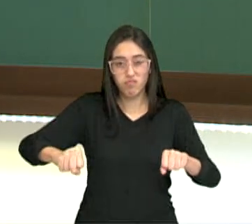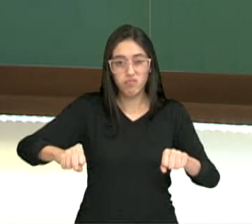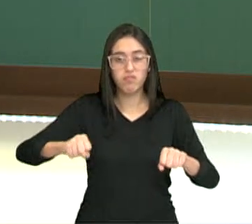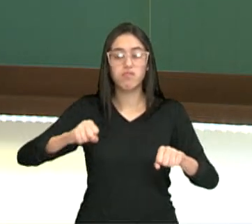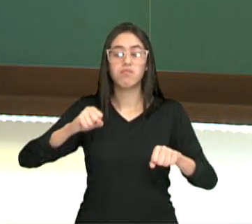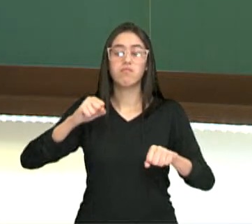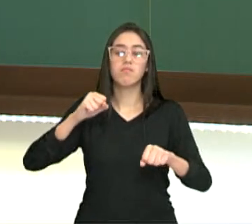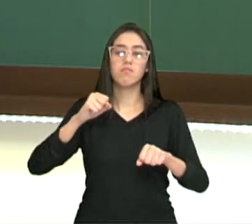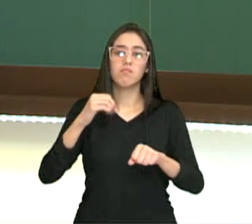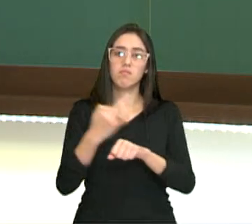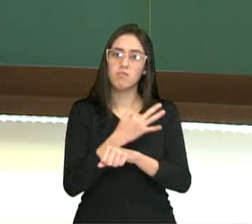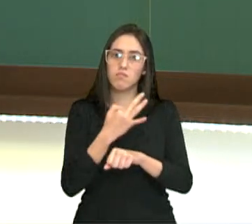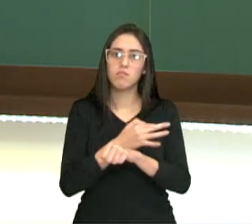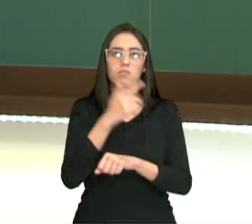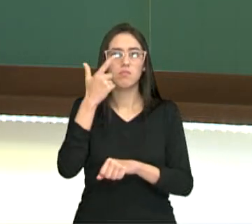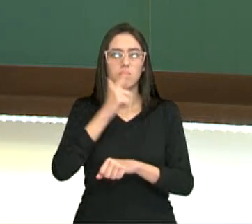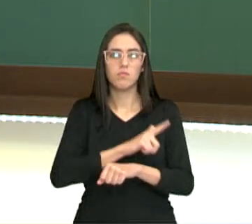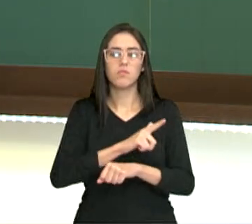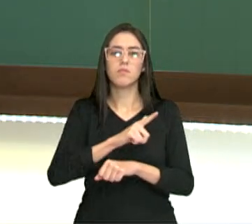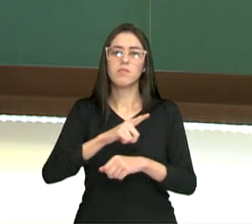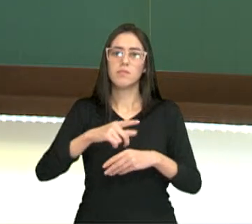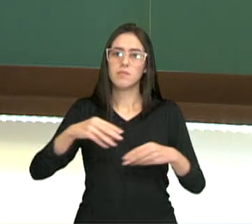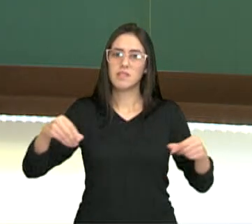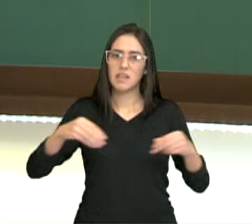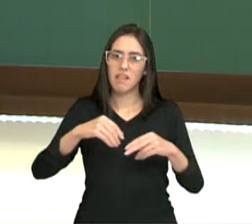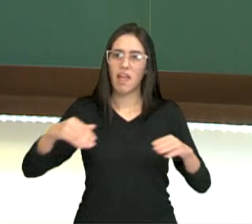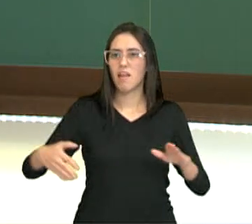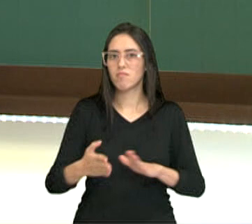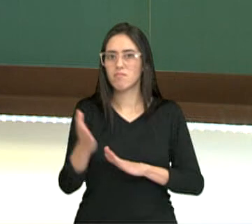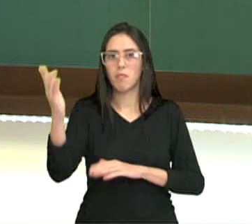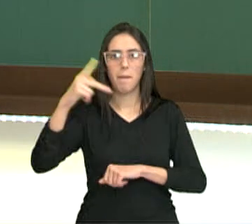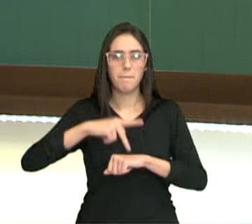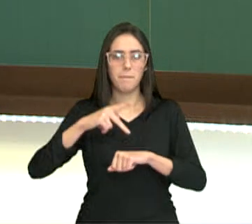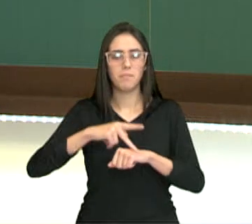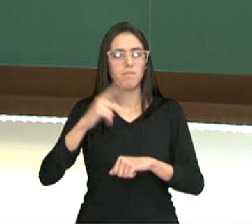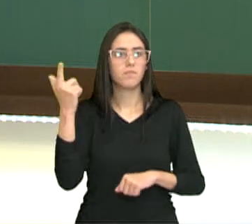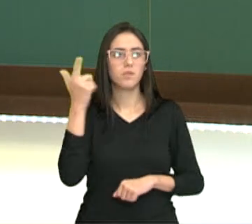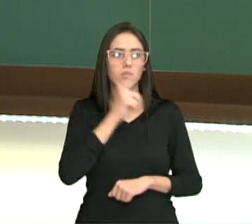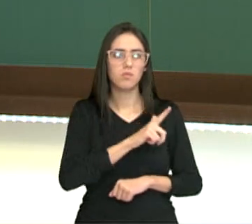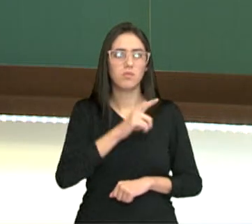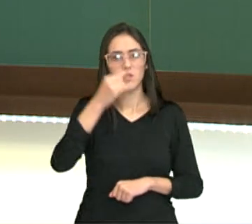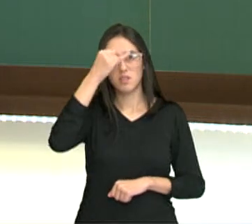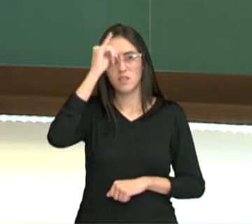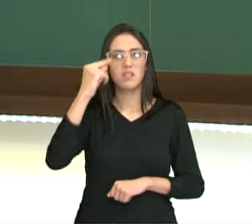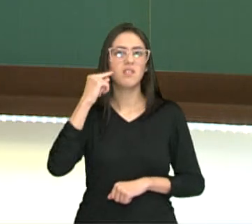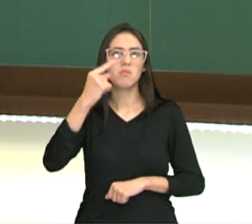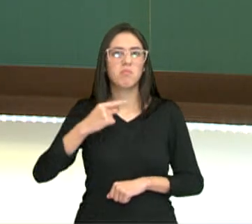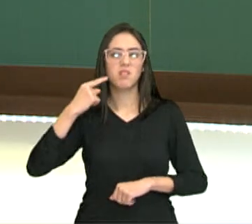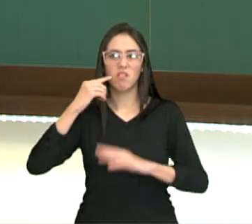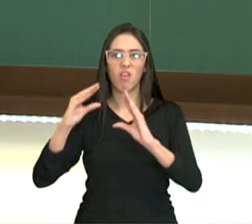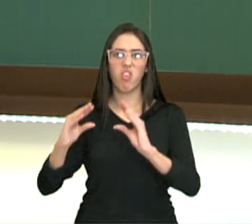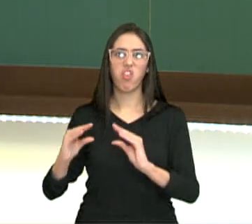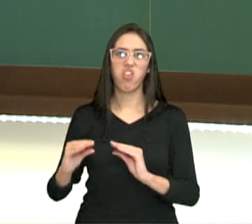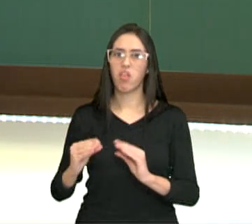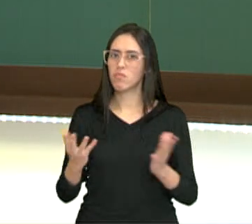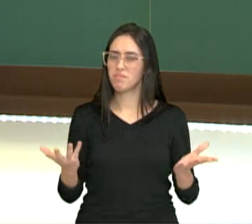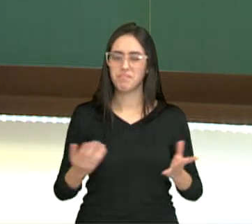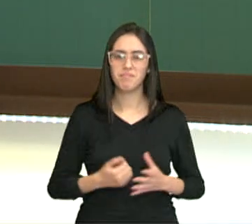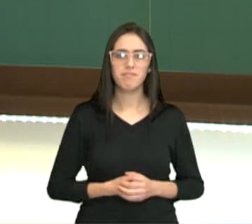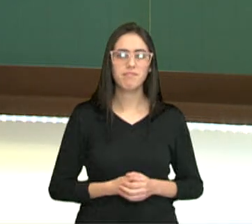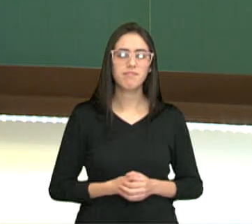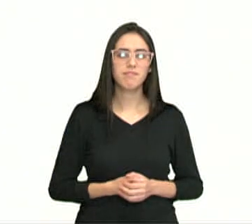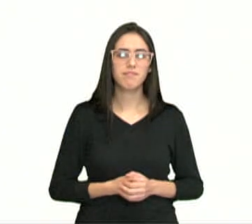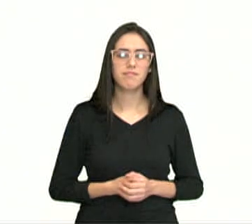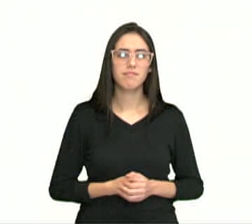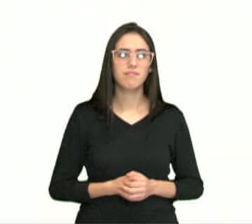em trilhas, na terra, com buracos, pedregulhos, até mesmo para que o pneu não fure. James